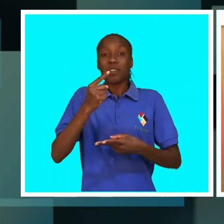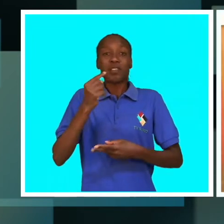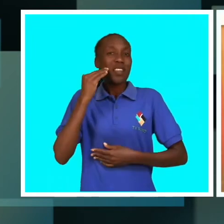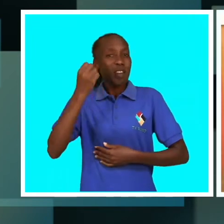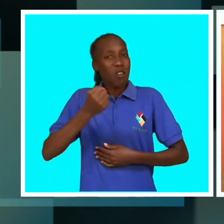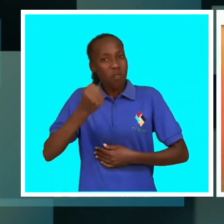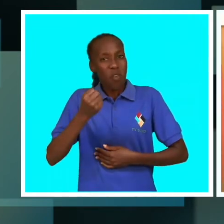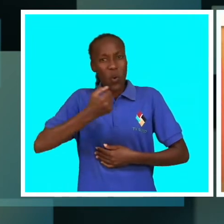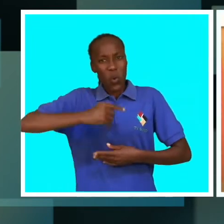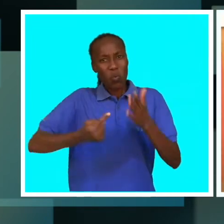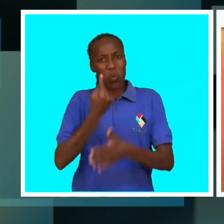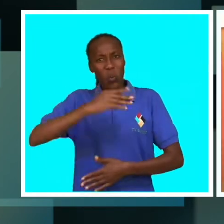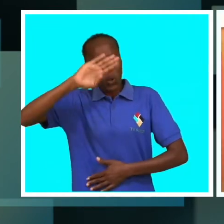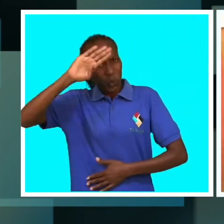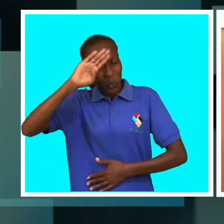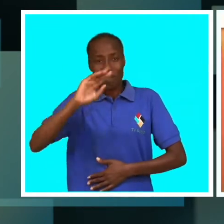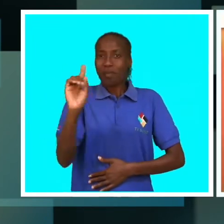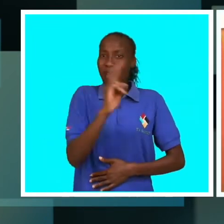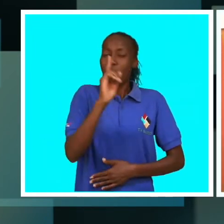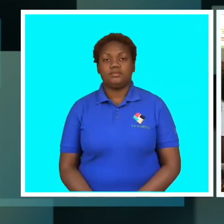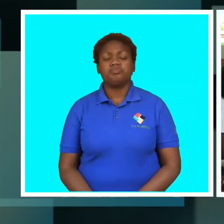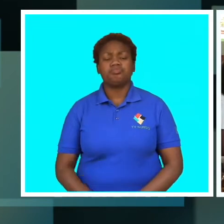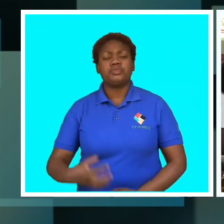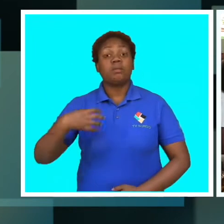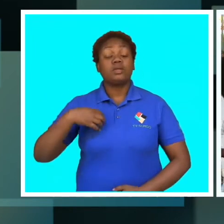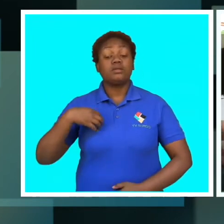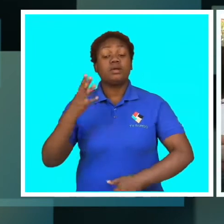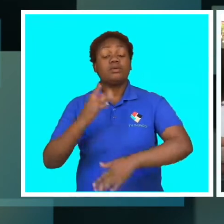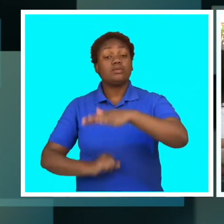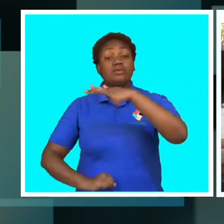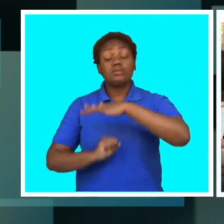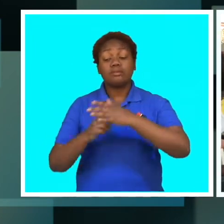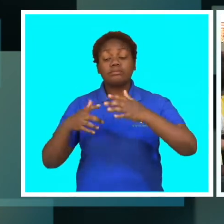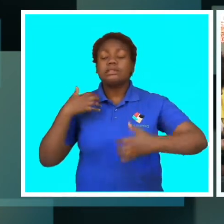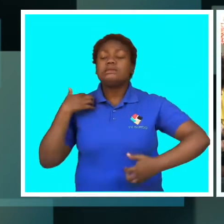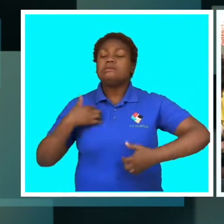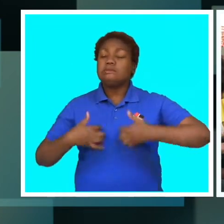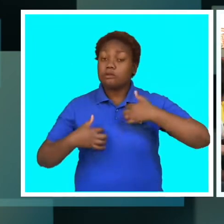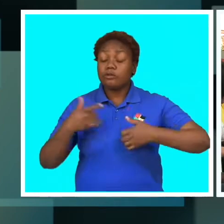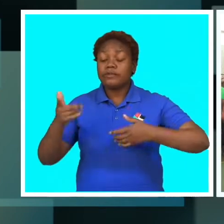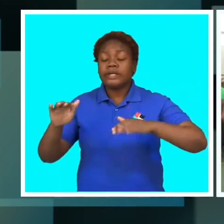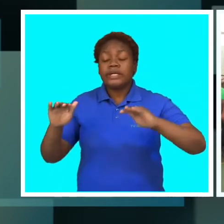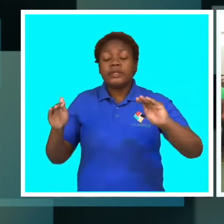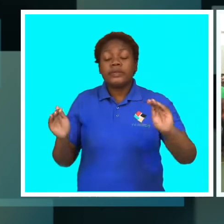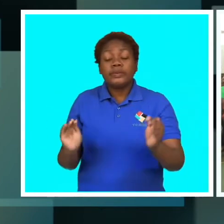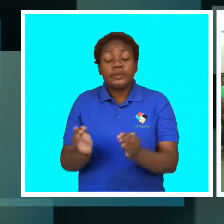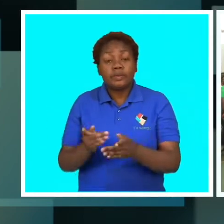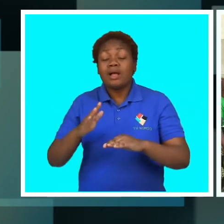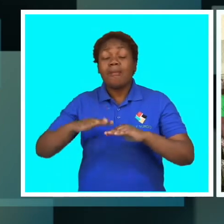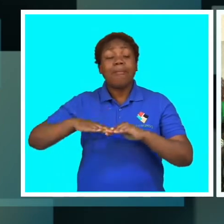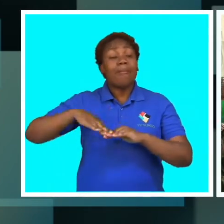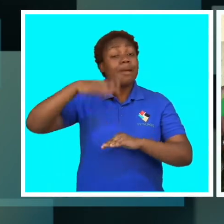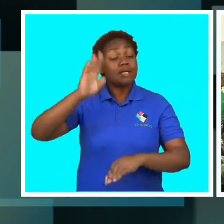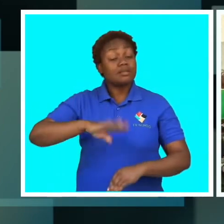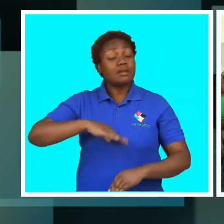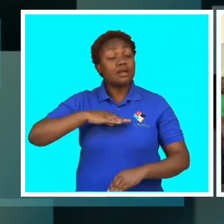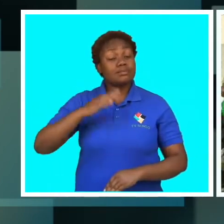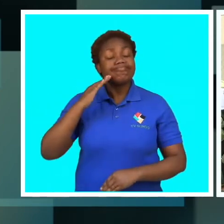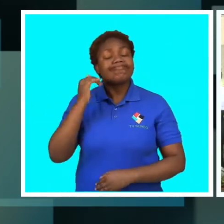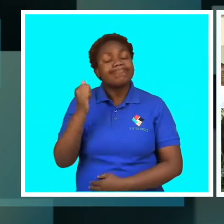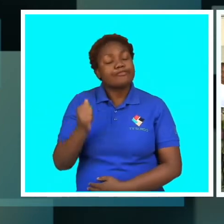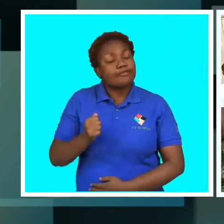uma doença, é um estado natural. Para minimizar o drama vivido pelas pessoas da terceira idade,